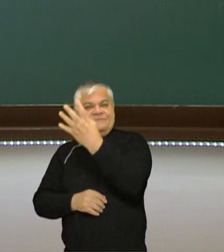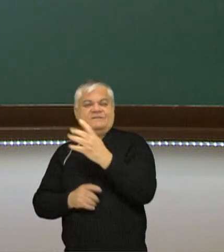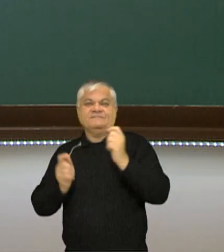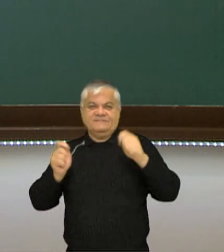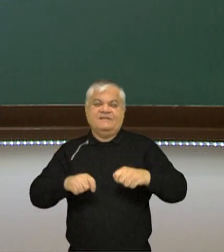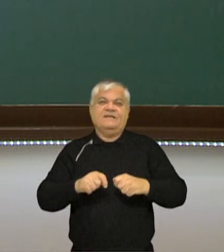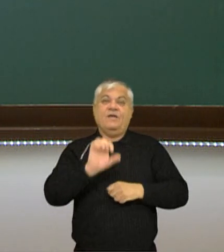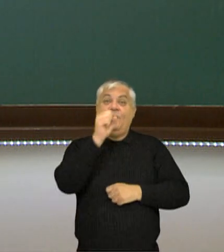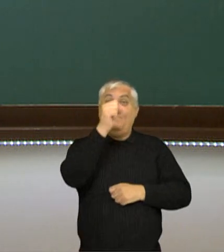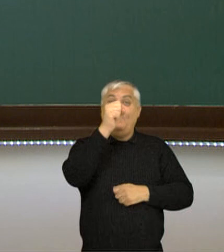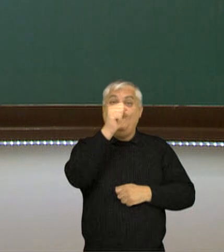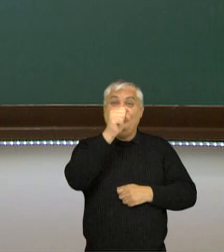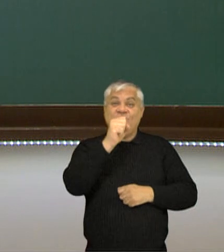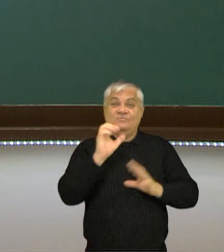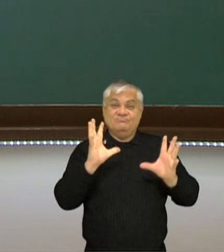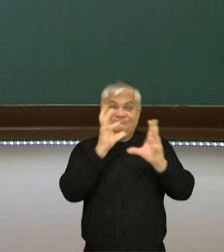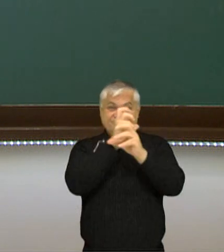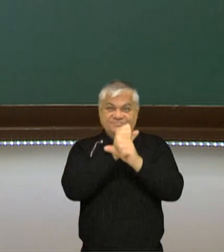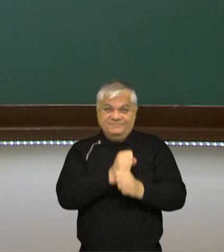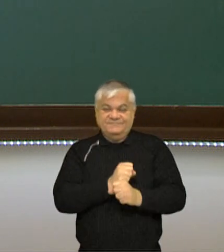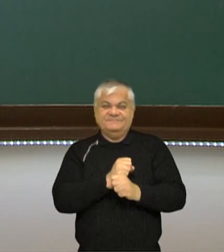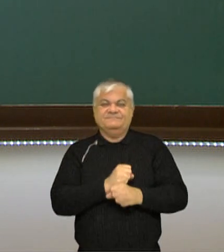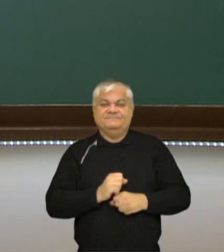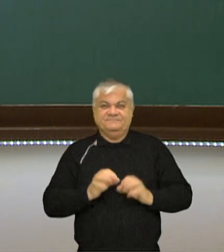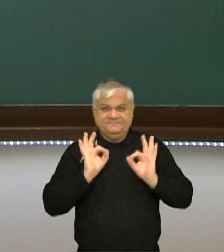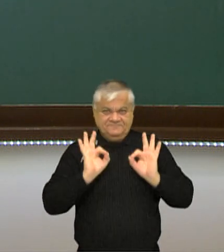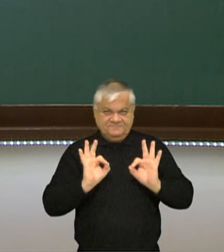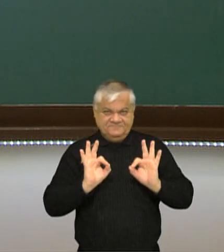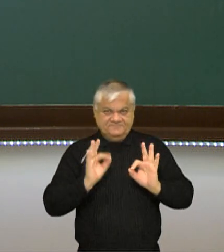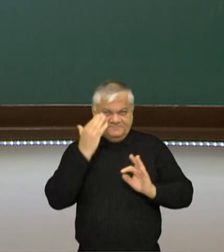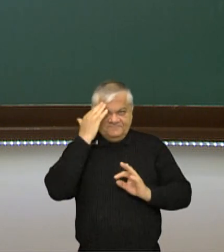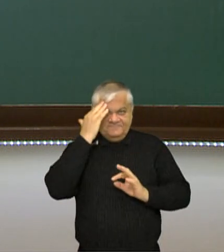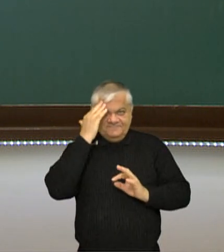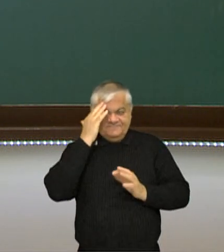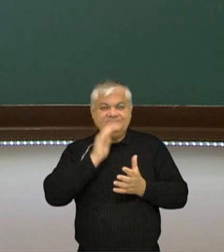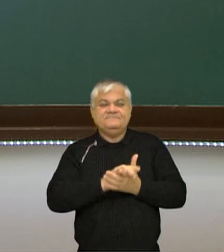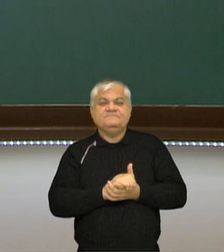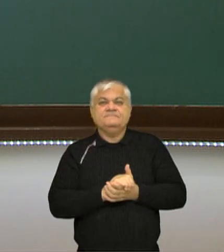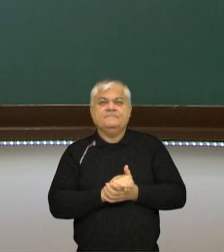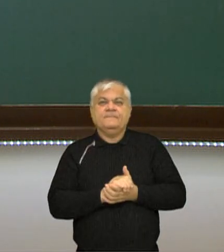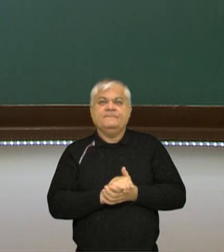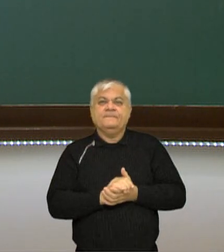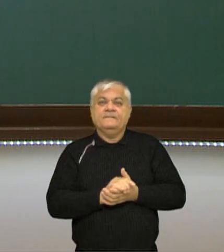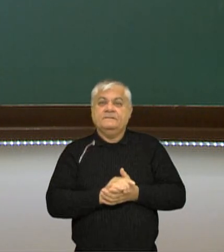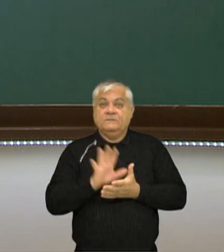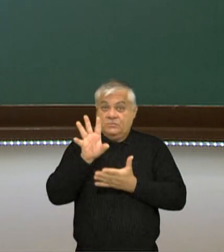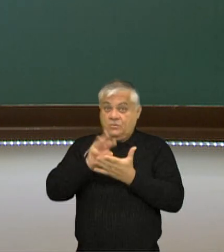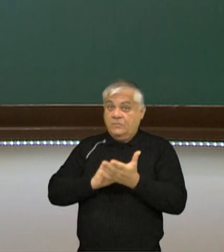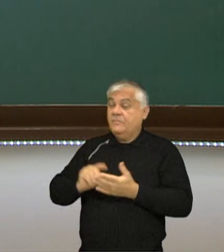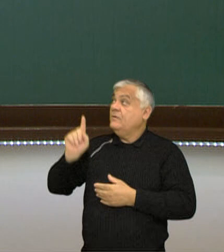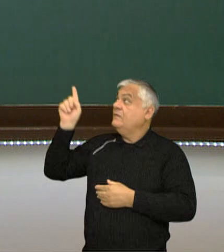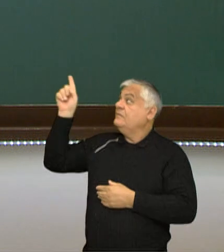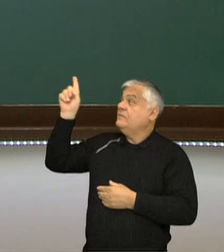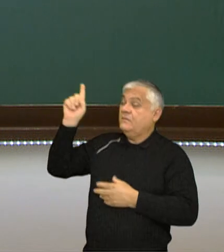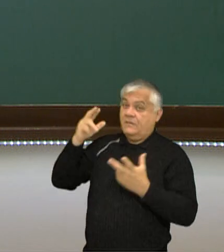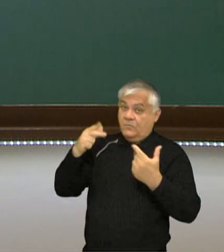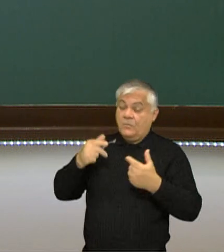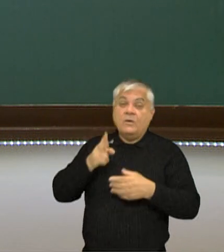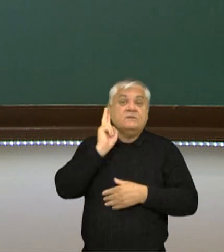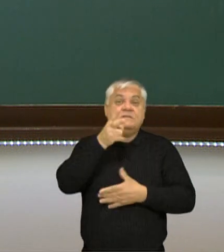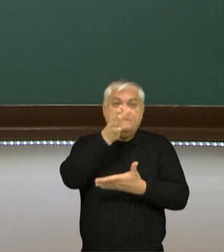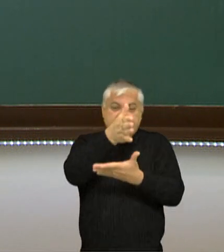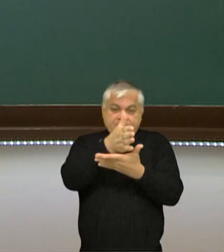8 colunas de 4 centímetros cada uma, tá bom? Fazendo dessa forma, dividindo sempre ao meio, a